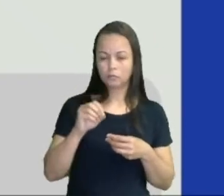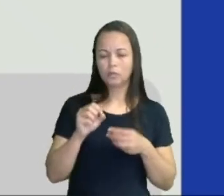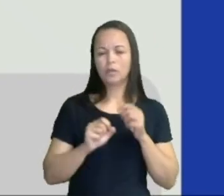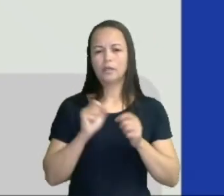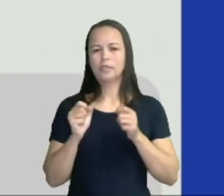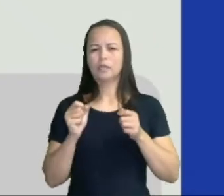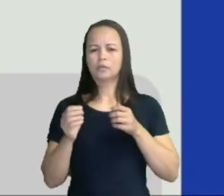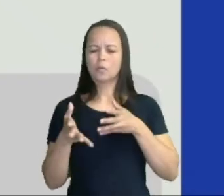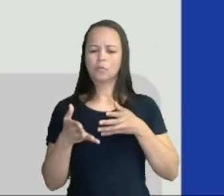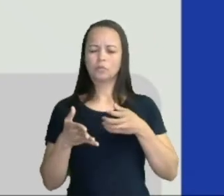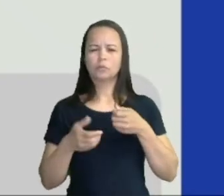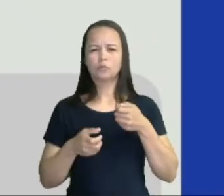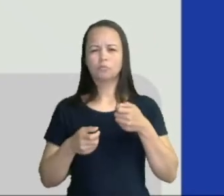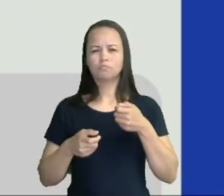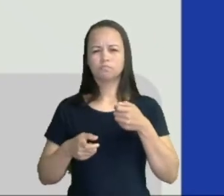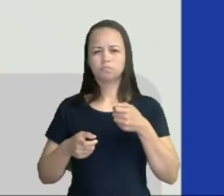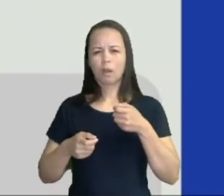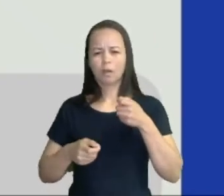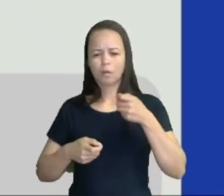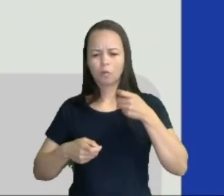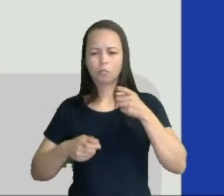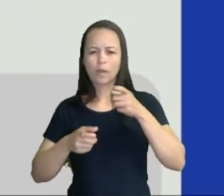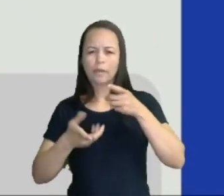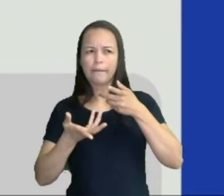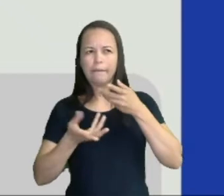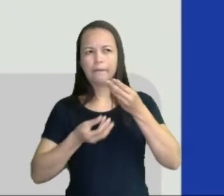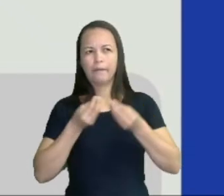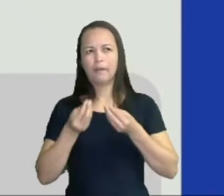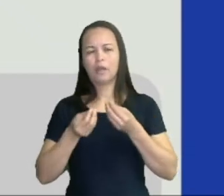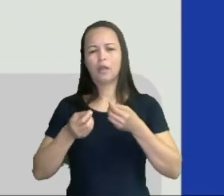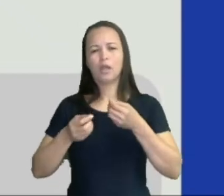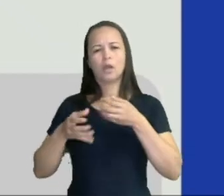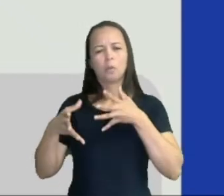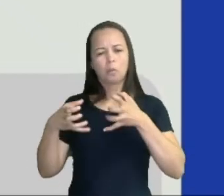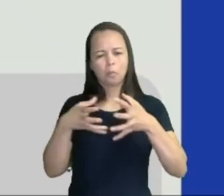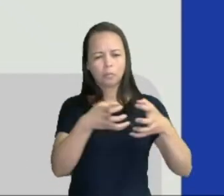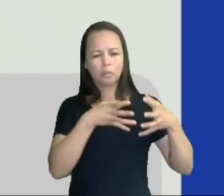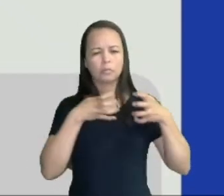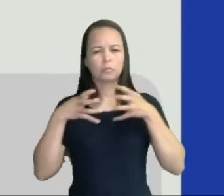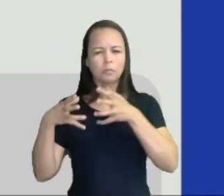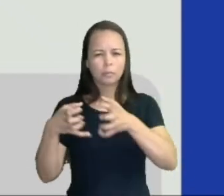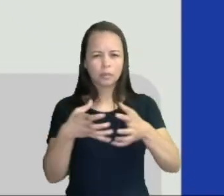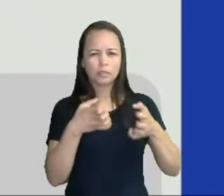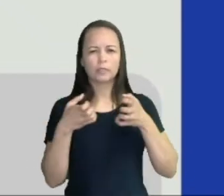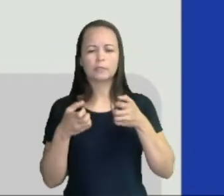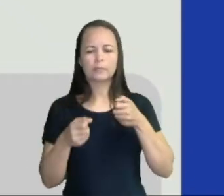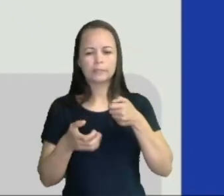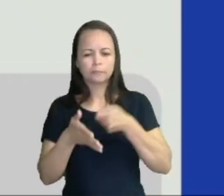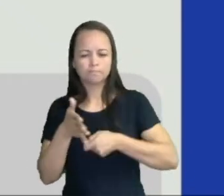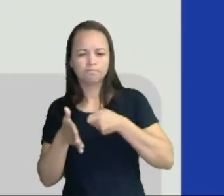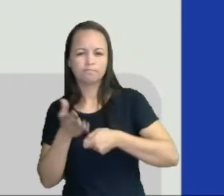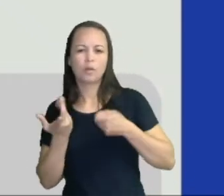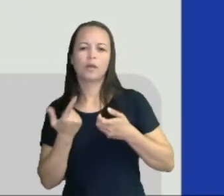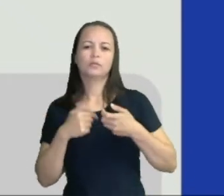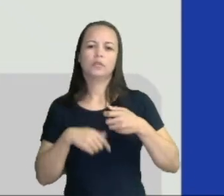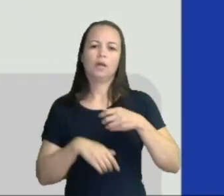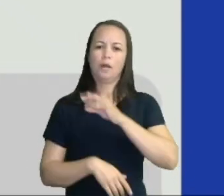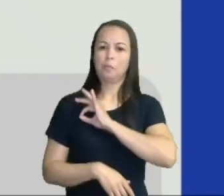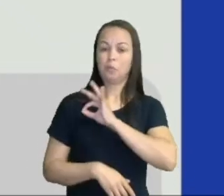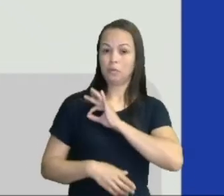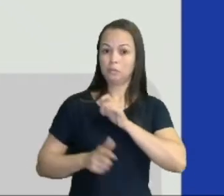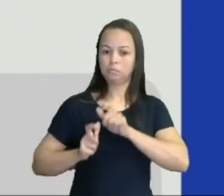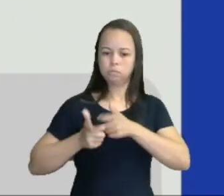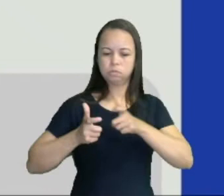conflitos sociais acontecem. Então, havia uma repressão por parte da polícia muito grande